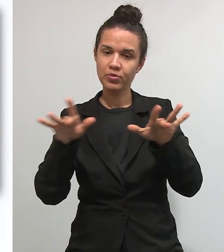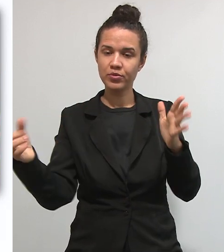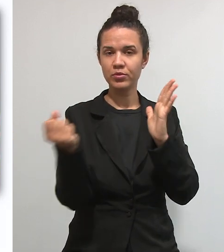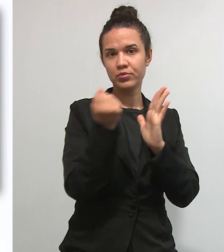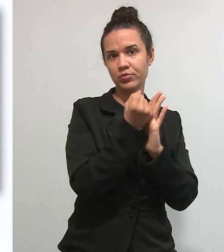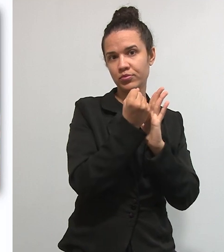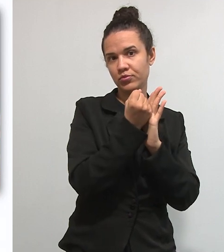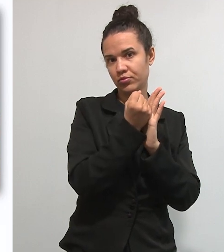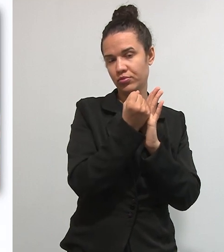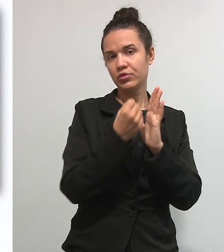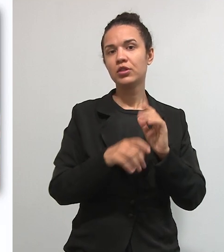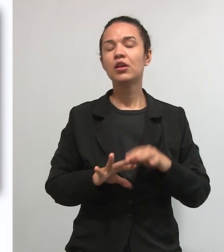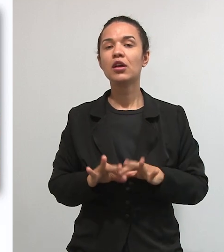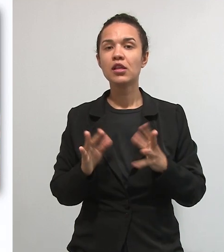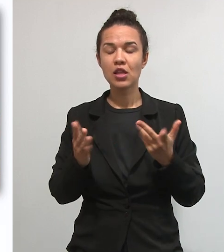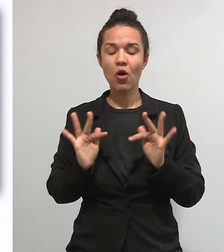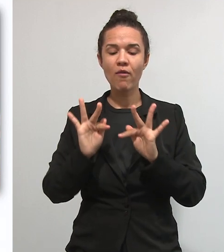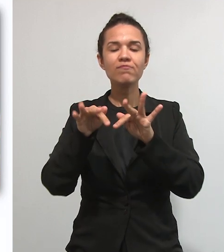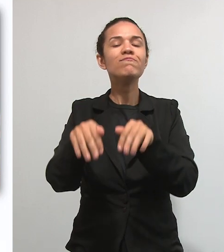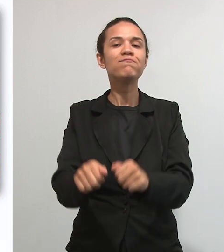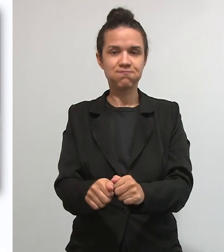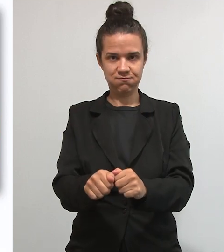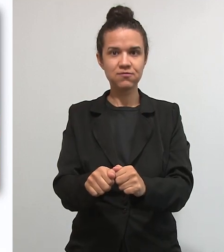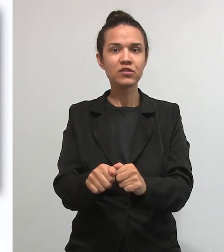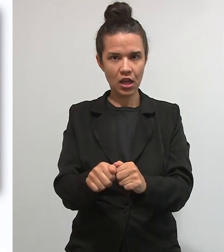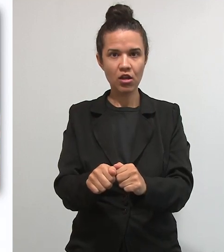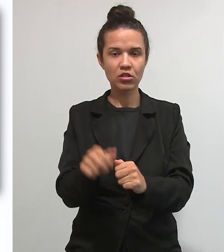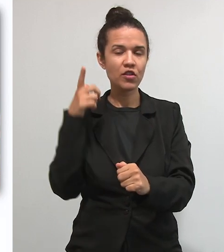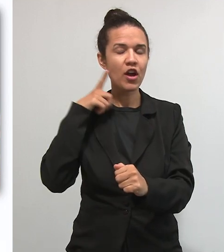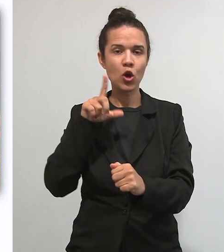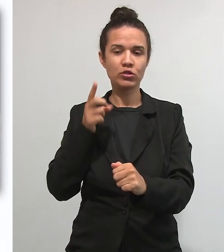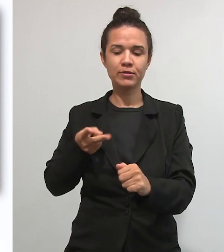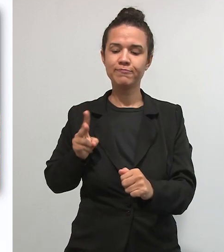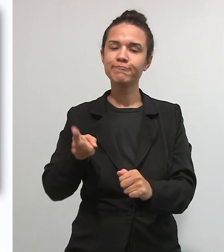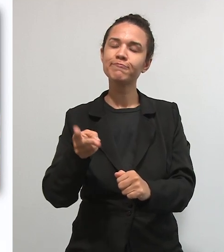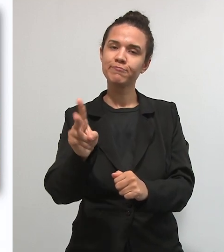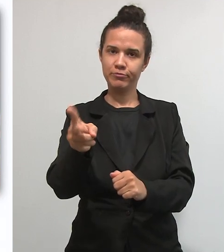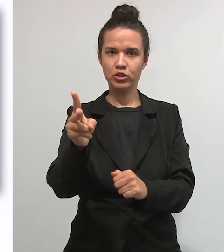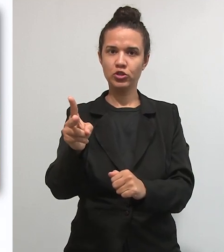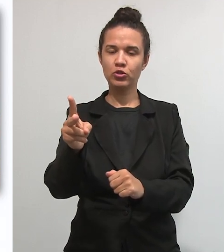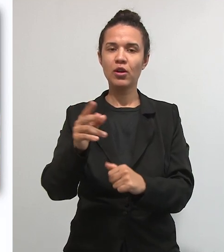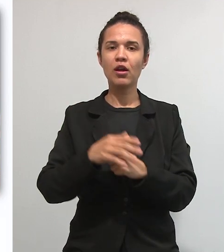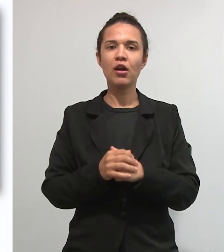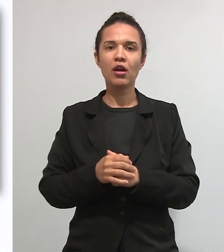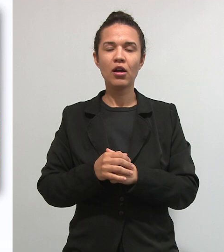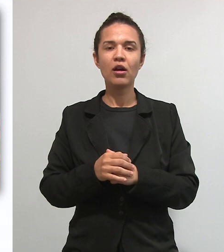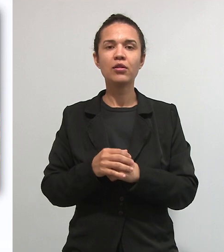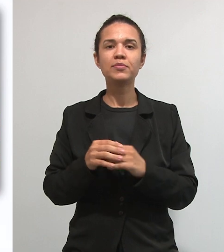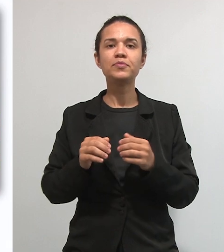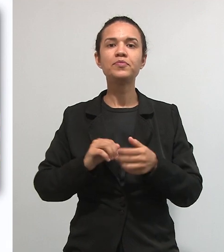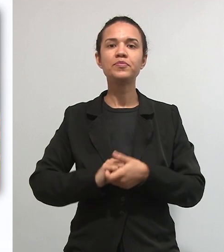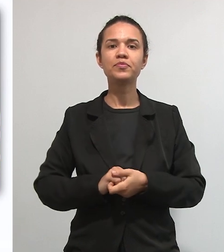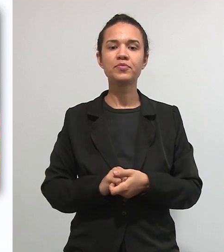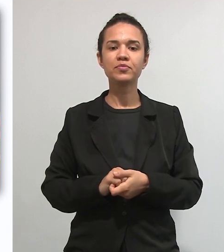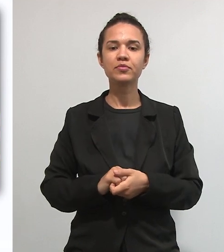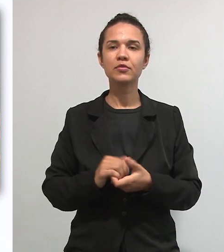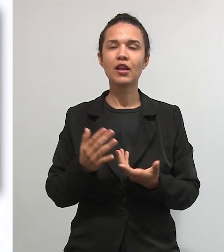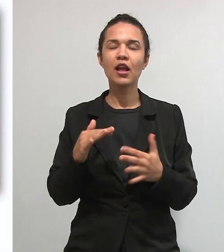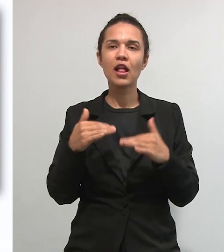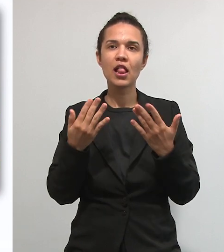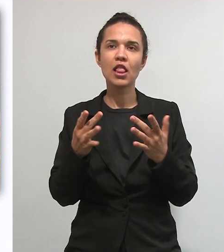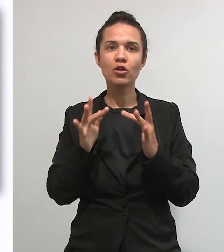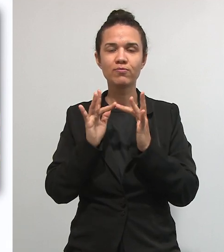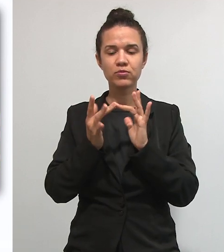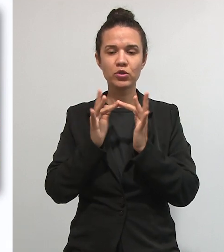patrimônio, isto é, sua finalidade, tá? A continuidade está vinculada ao quê? Ao estrito cumprimento